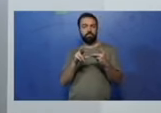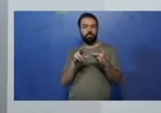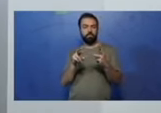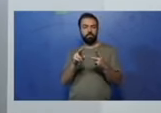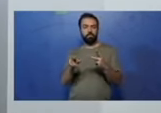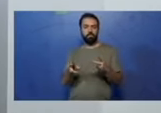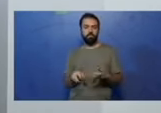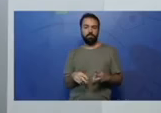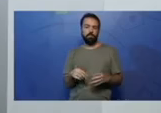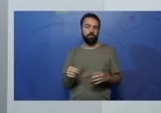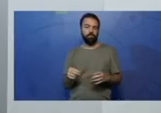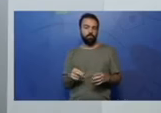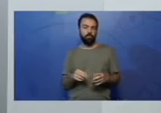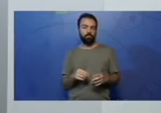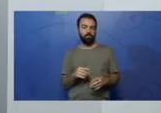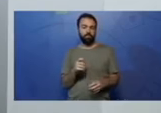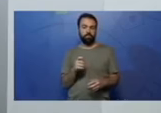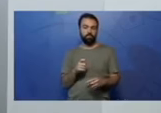conversíveis entre si.